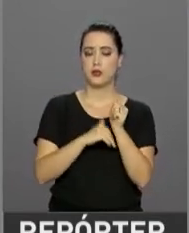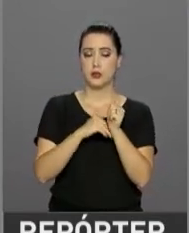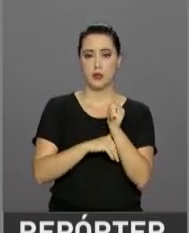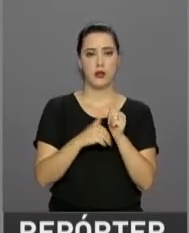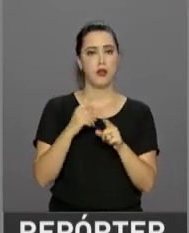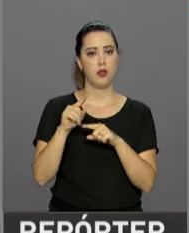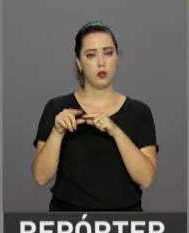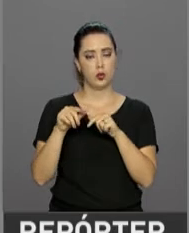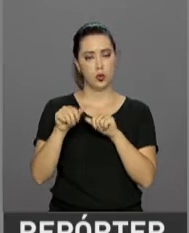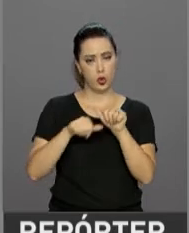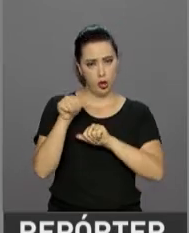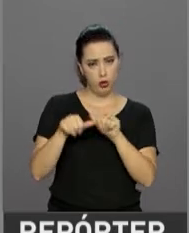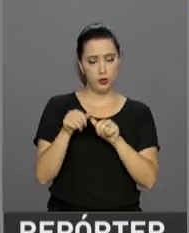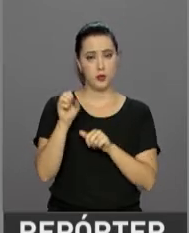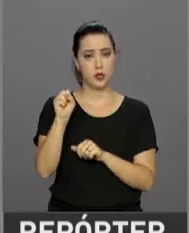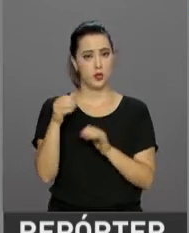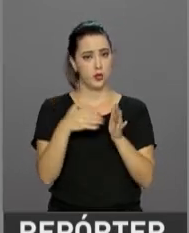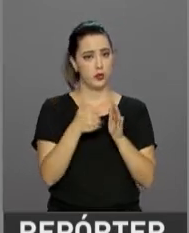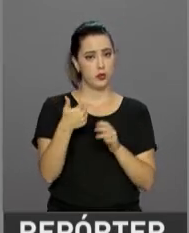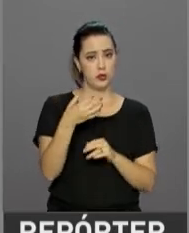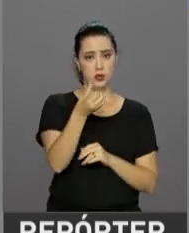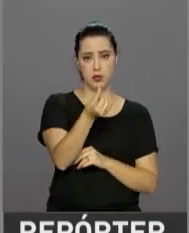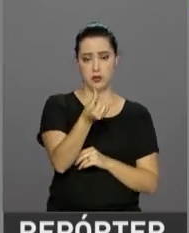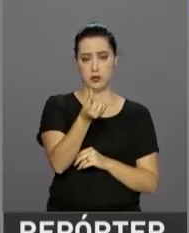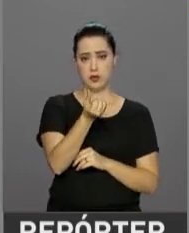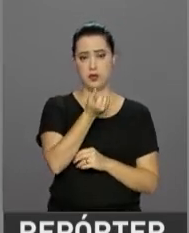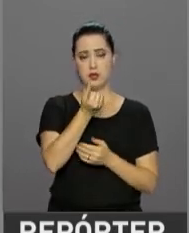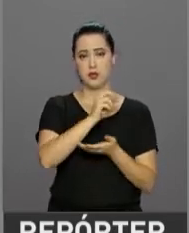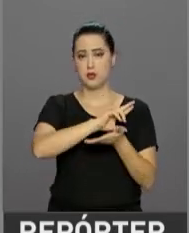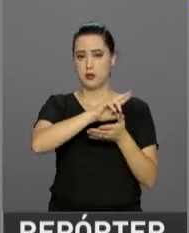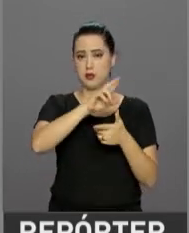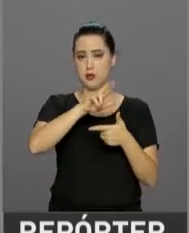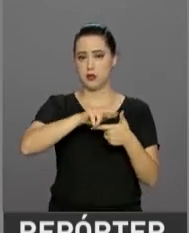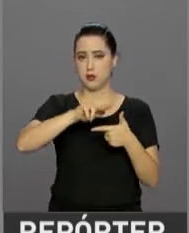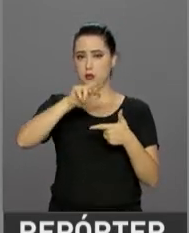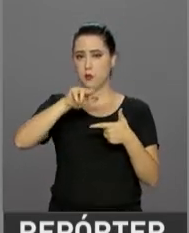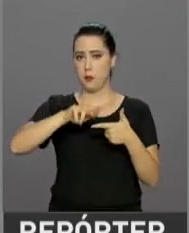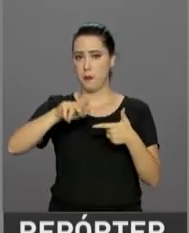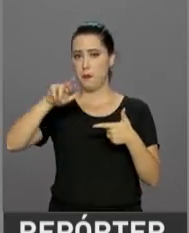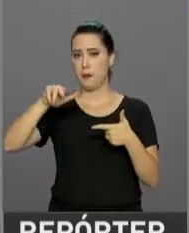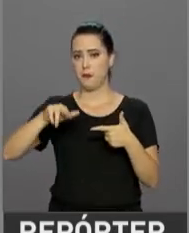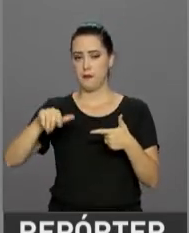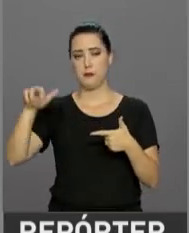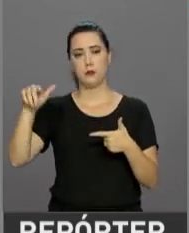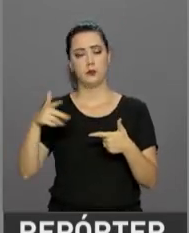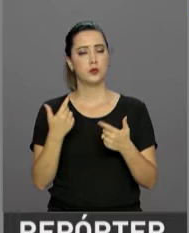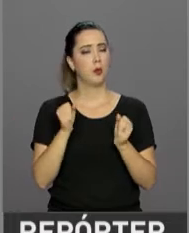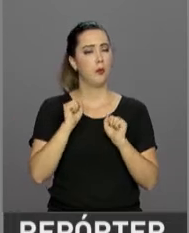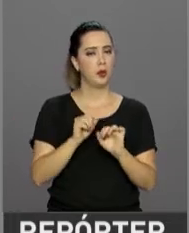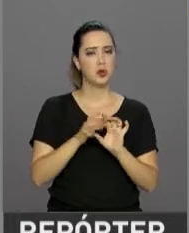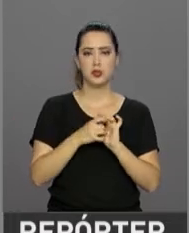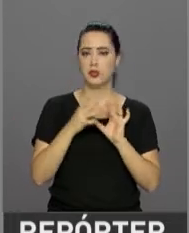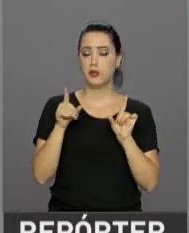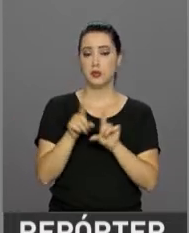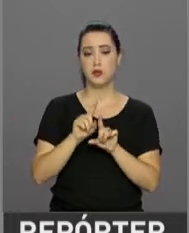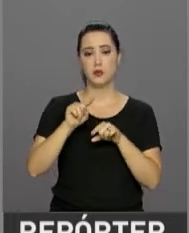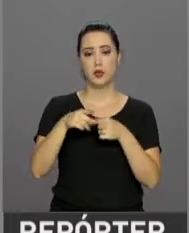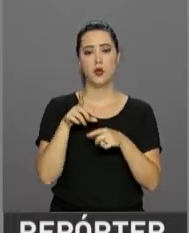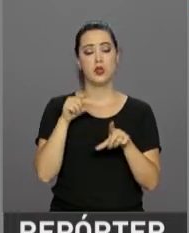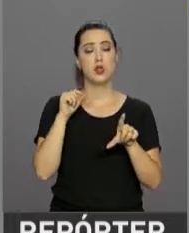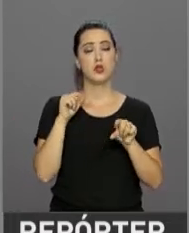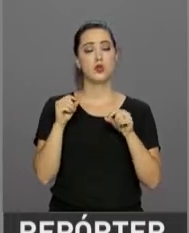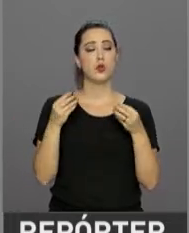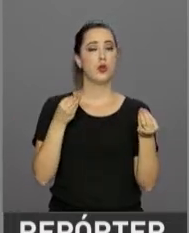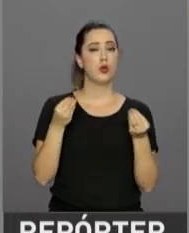pessoal que tenha de 8 a 16 dígitos entre letras números e outros caracteres pronto agora é só escolher